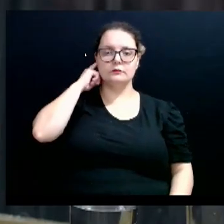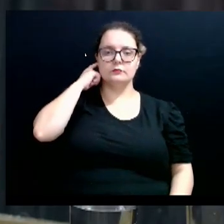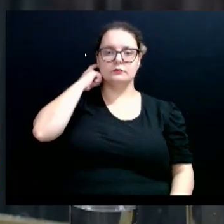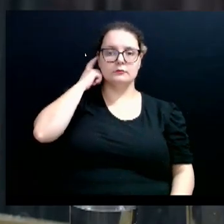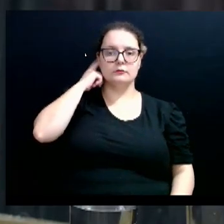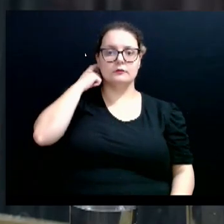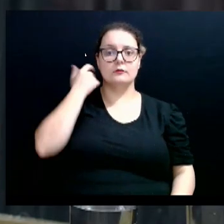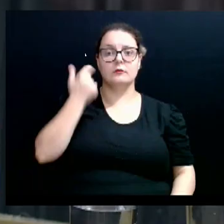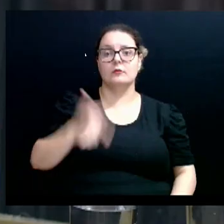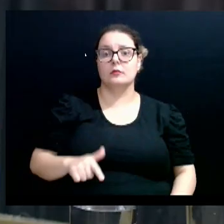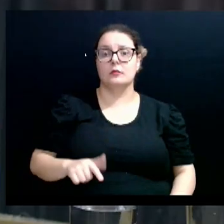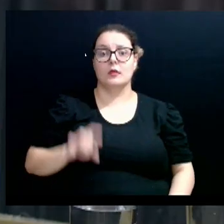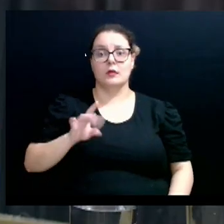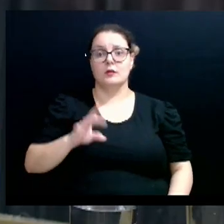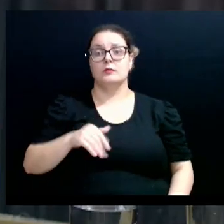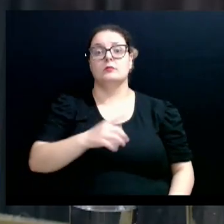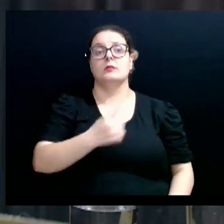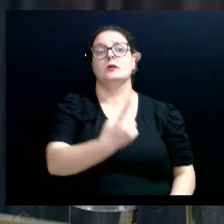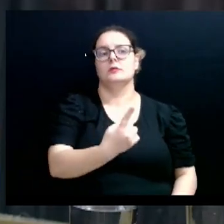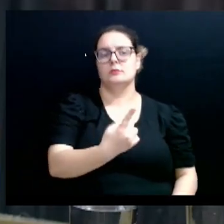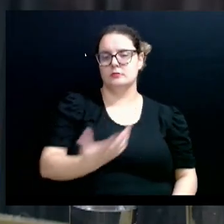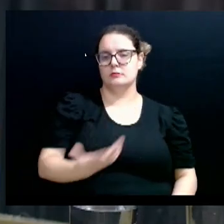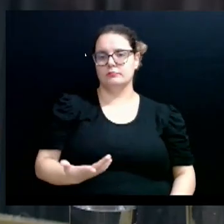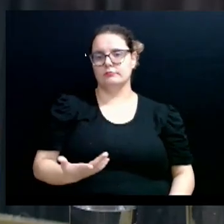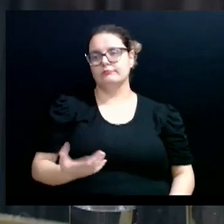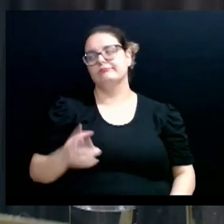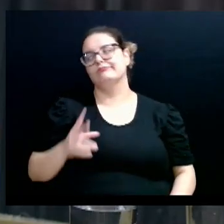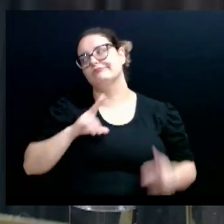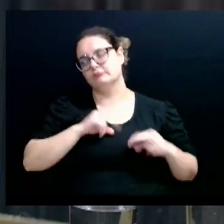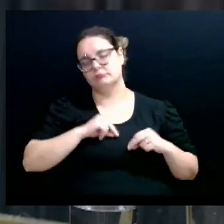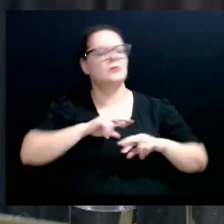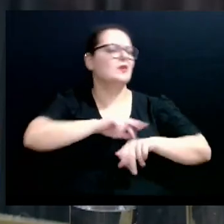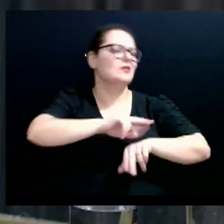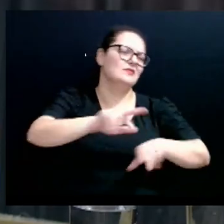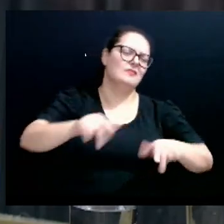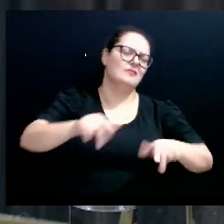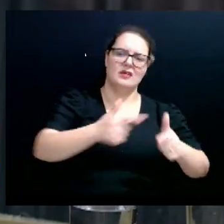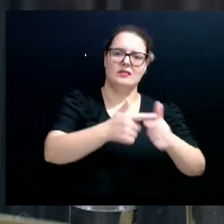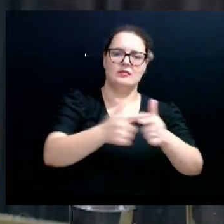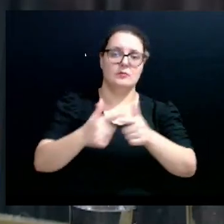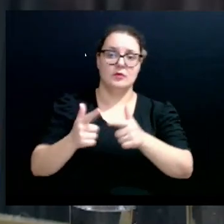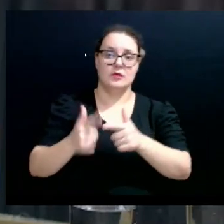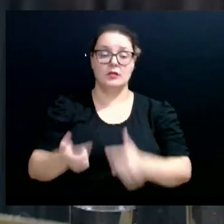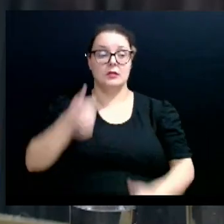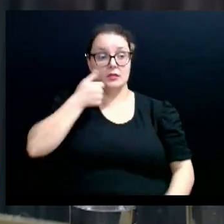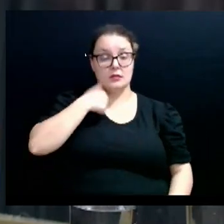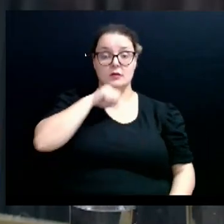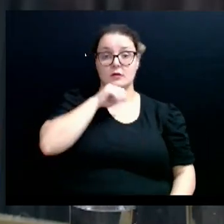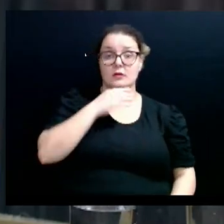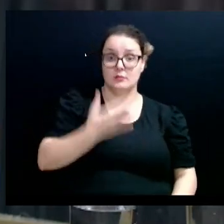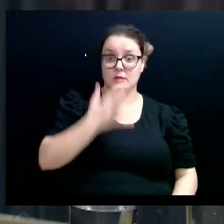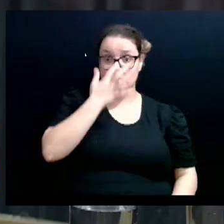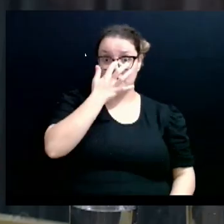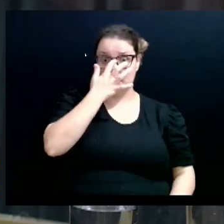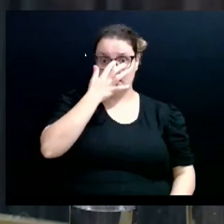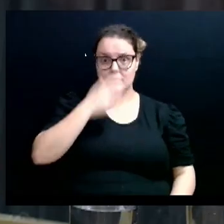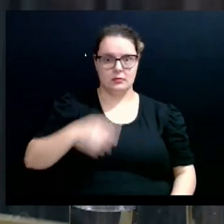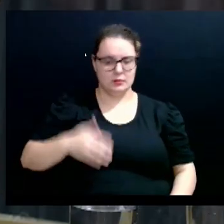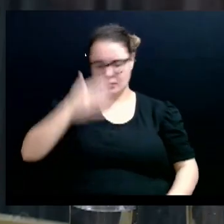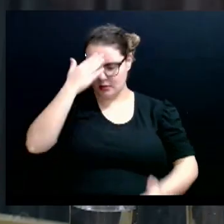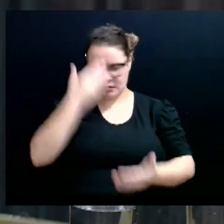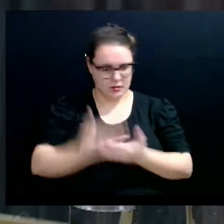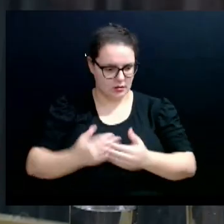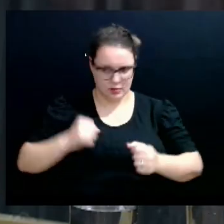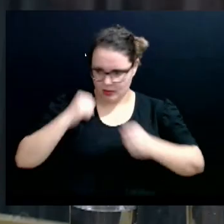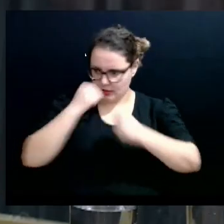sendo mais um, né. Então Poxa são vida. muitos os problemas. E essa mãe, então ela veste mesmo, eu tenho que super proteger a